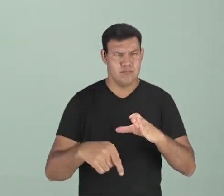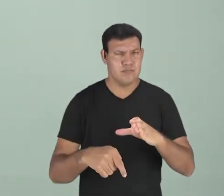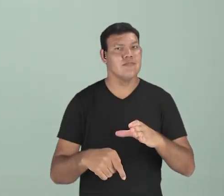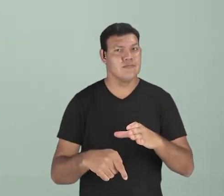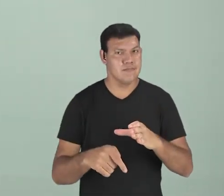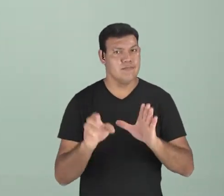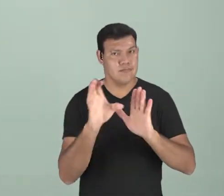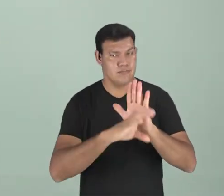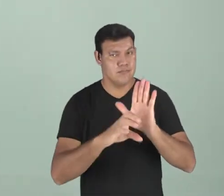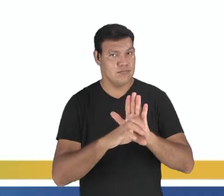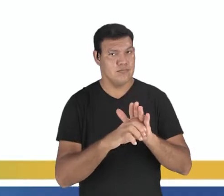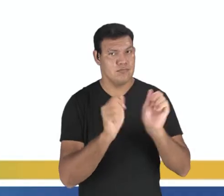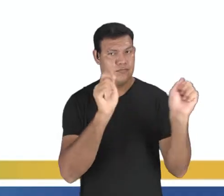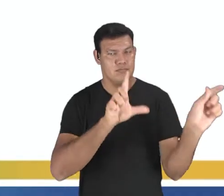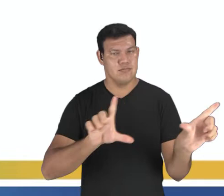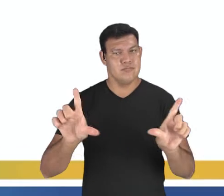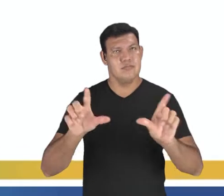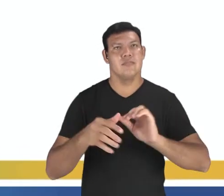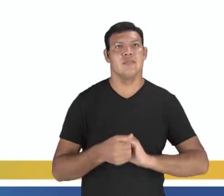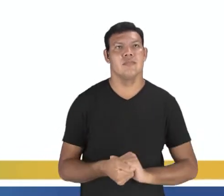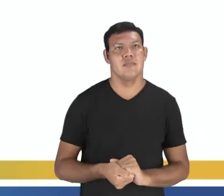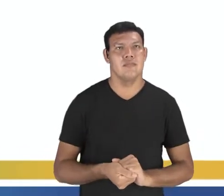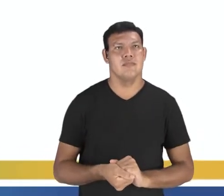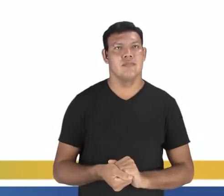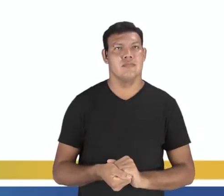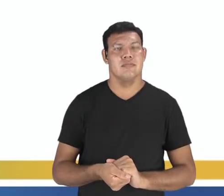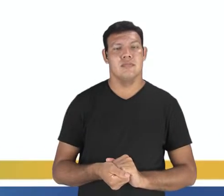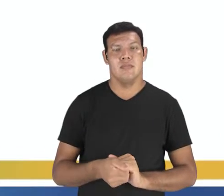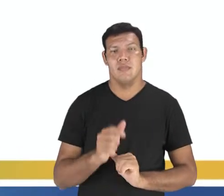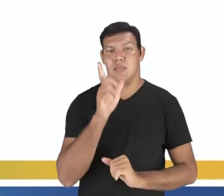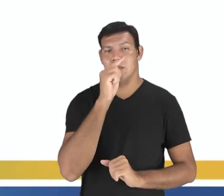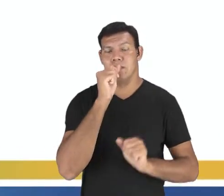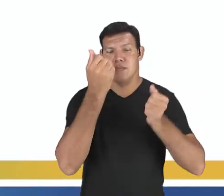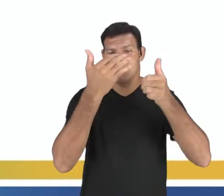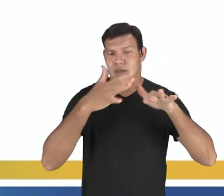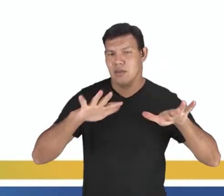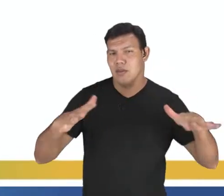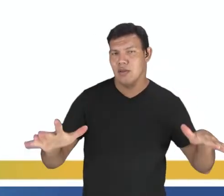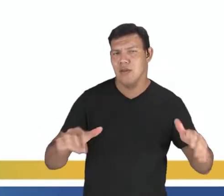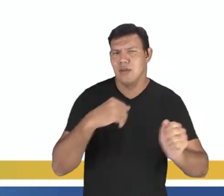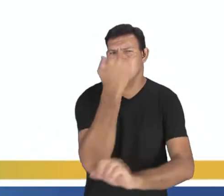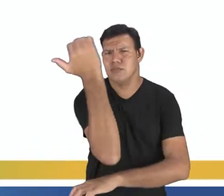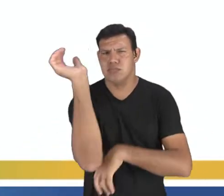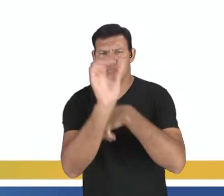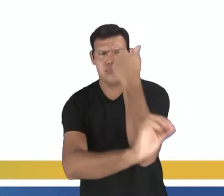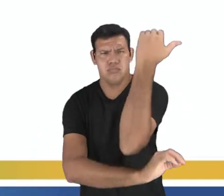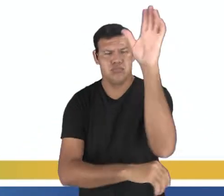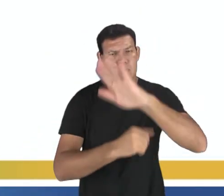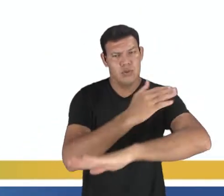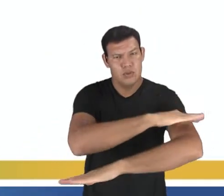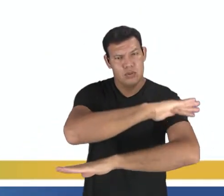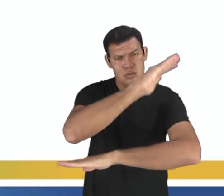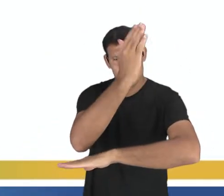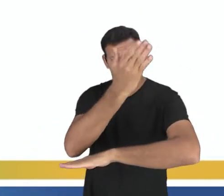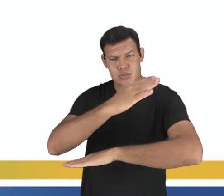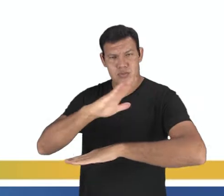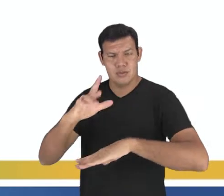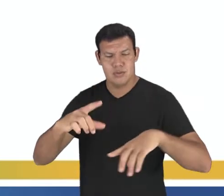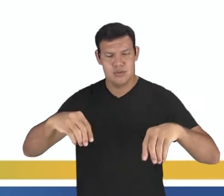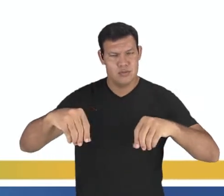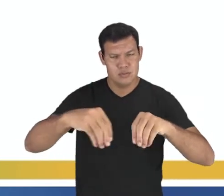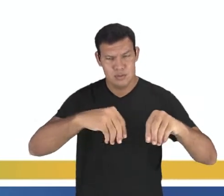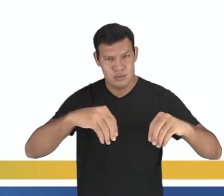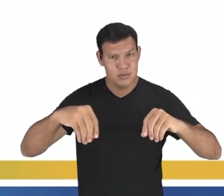esse conceito. Observem aí. O mar, as florestas, os morros, as praias, os rios,